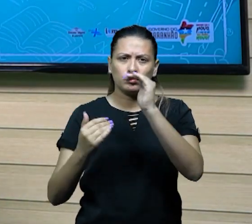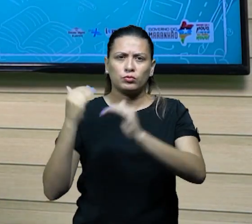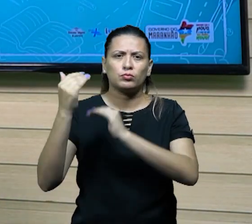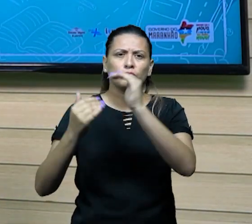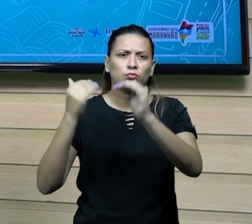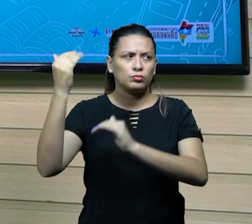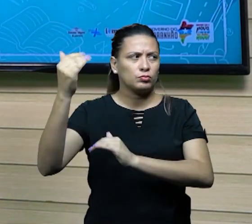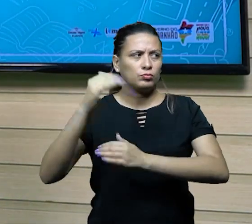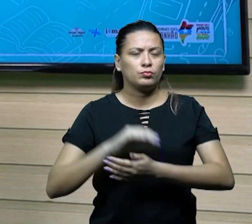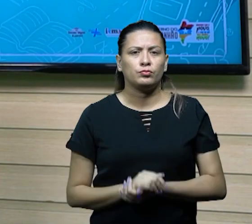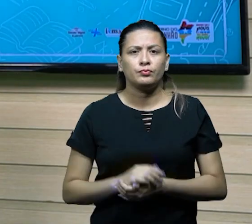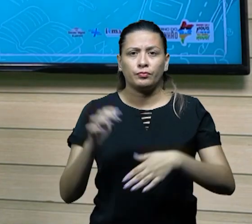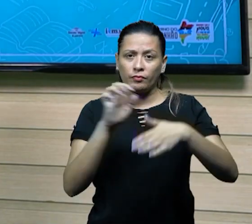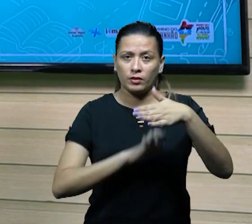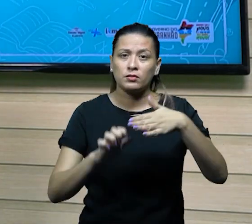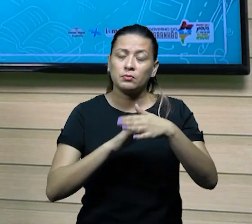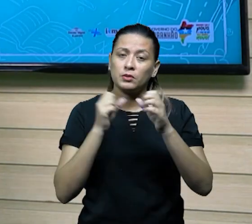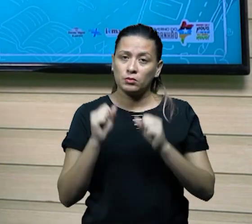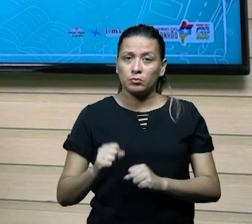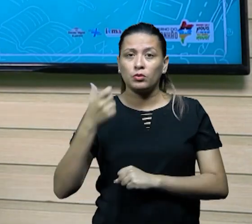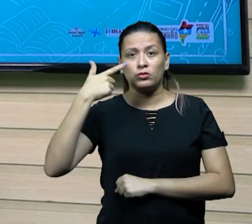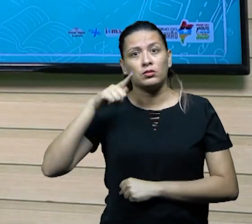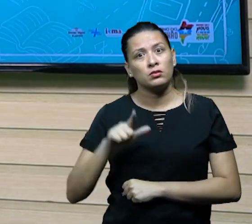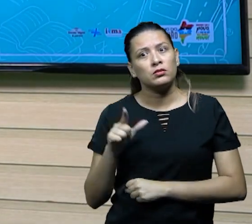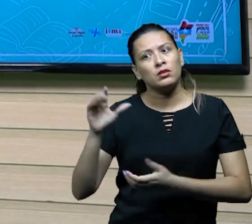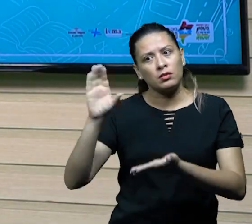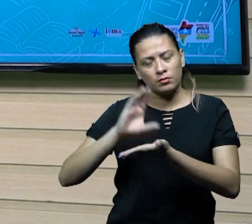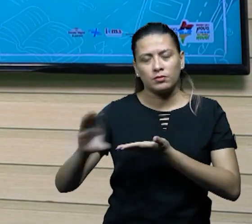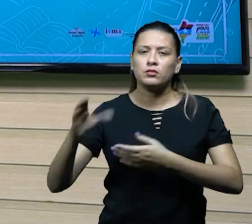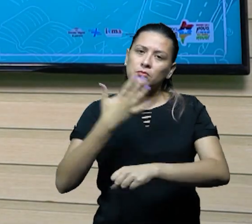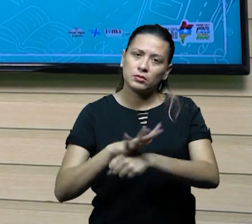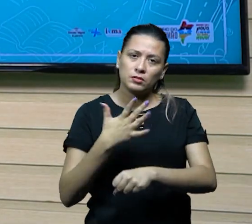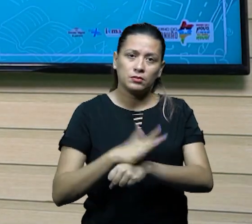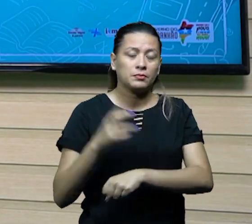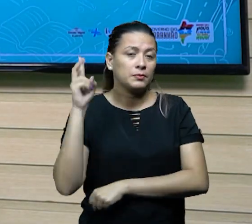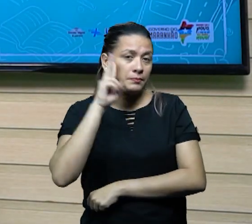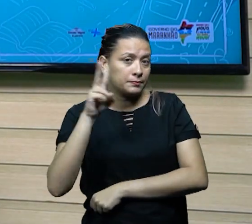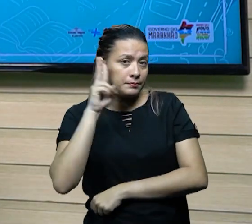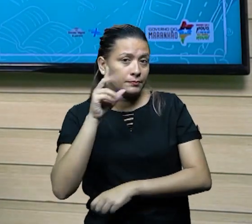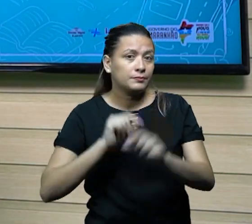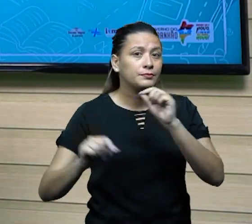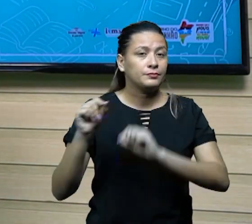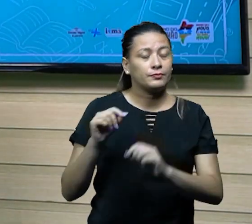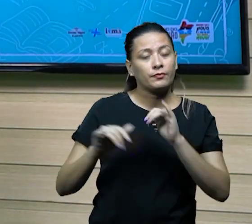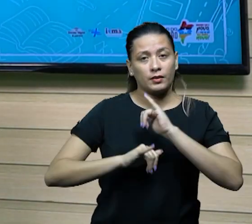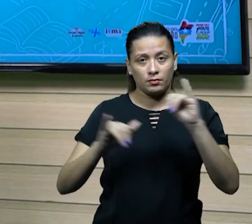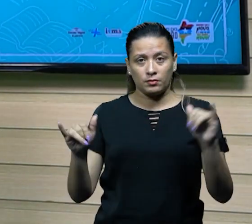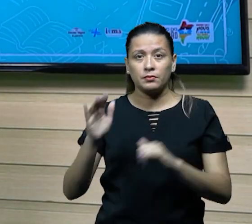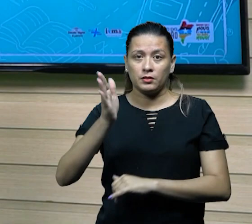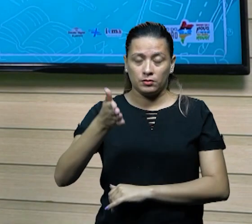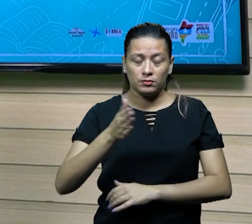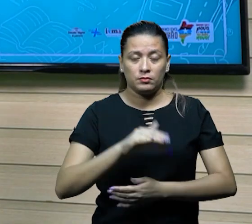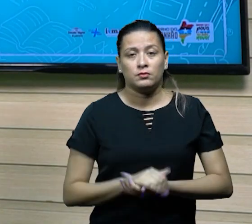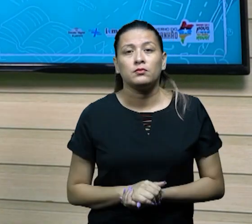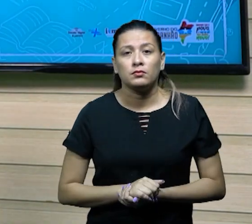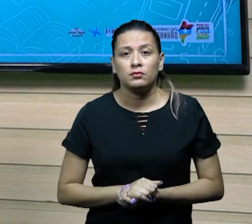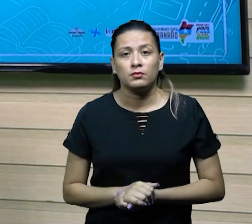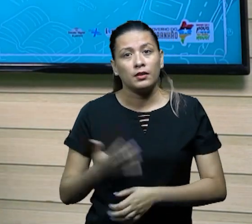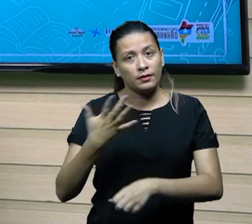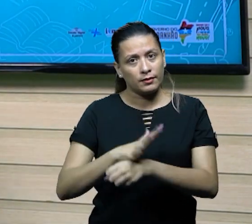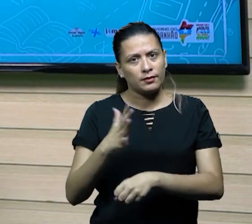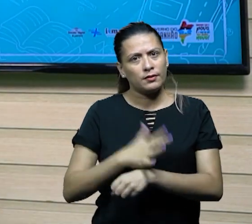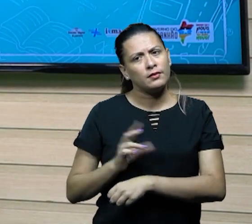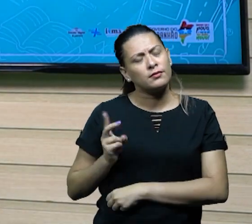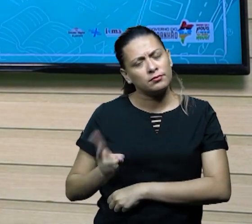eles vão te treinar, eles vão te capacitar, você vai evoluir. Então, as empresas elas podem ganhar muito com investindo em treinamento. Mas